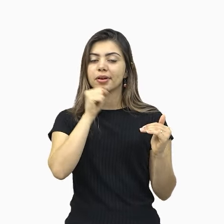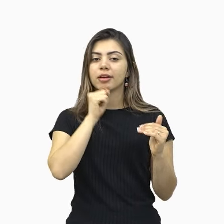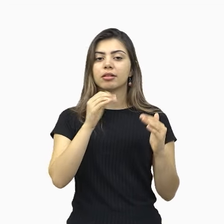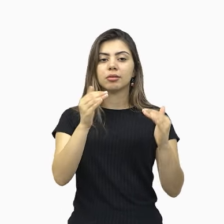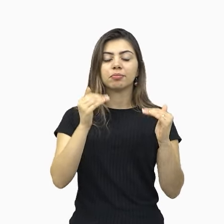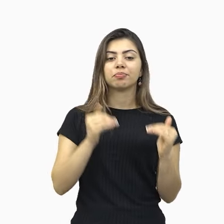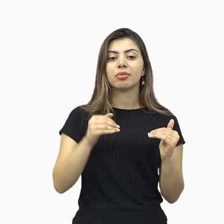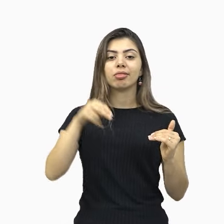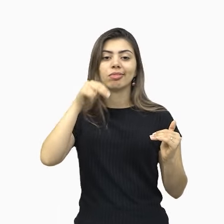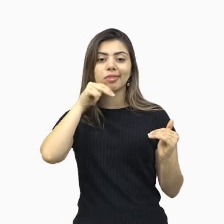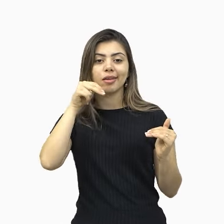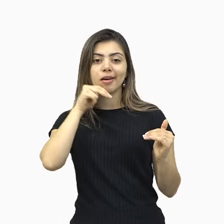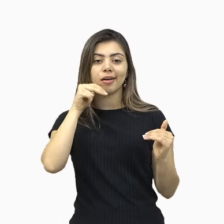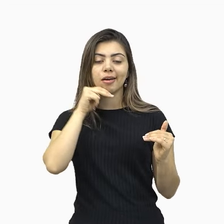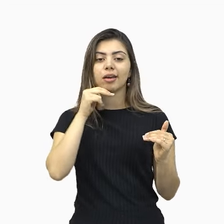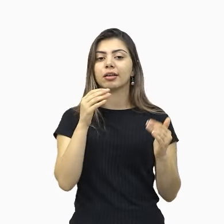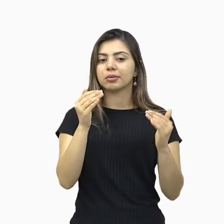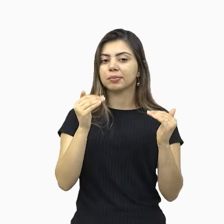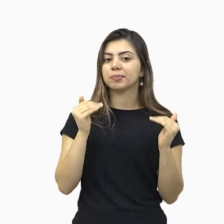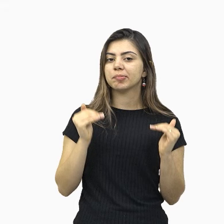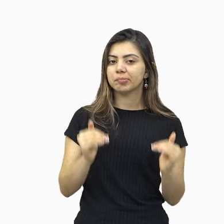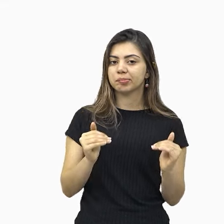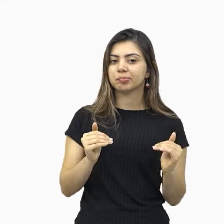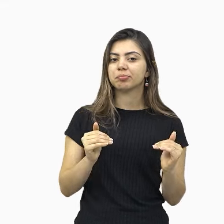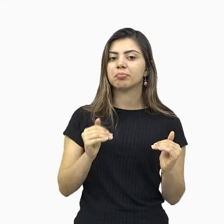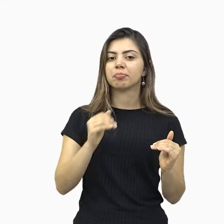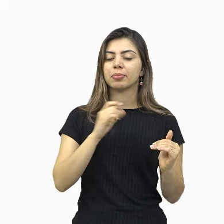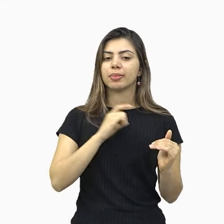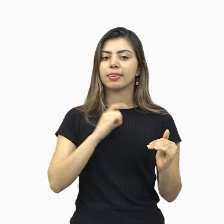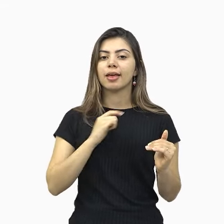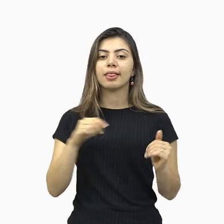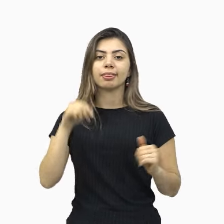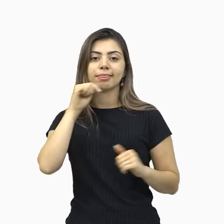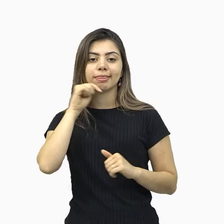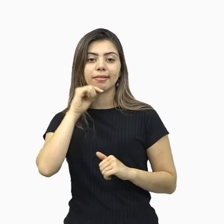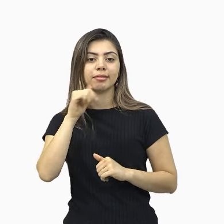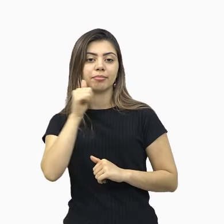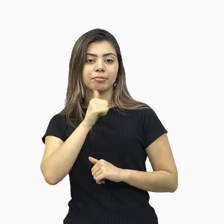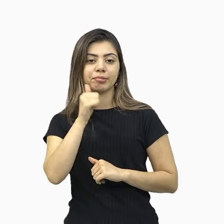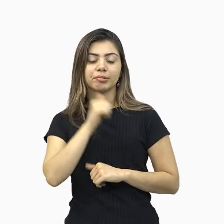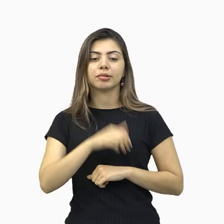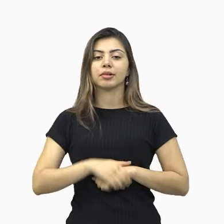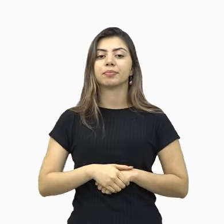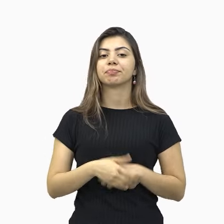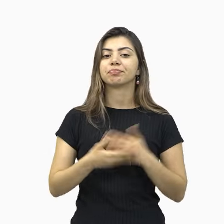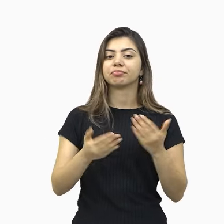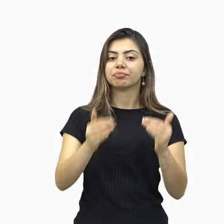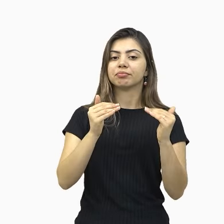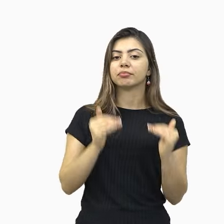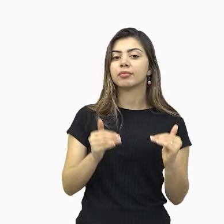é o neto, granddaughter, neta, grandparents,